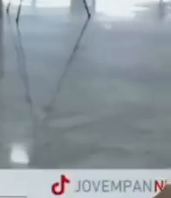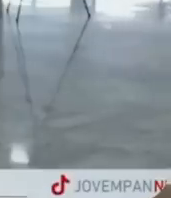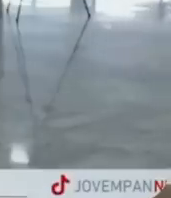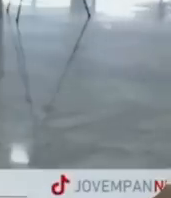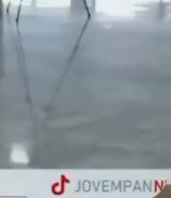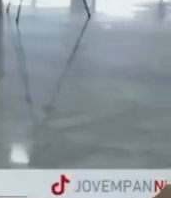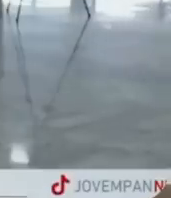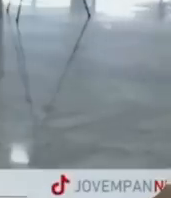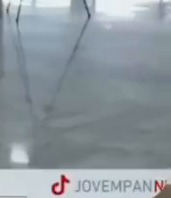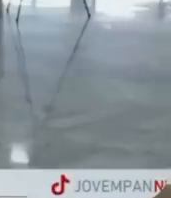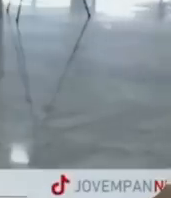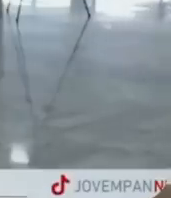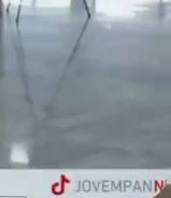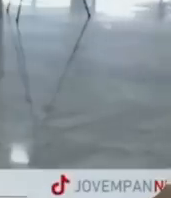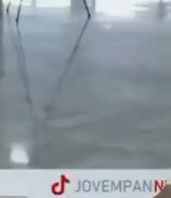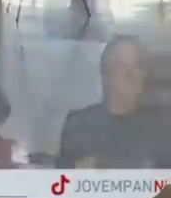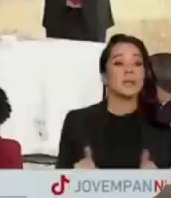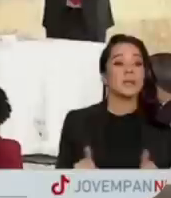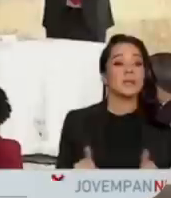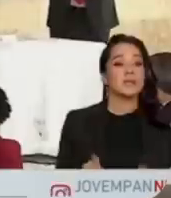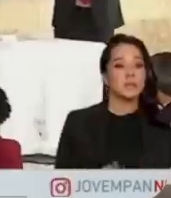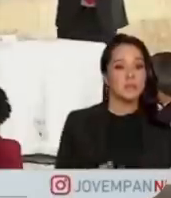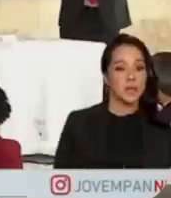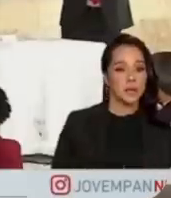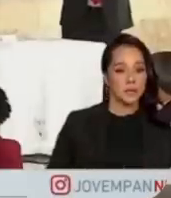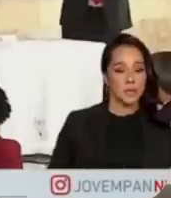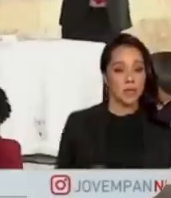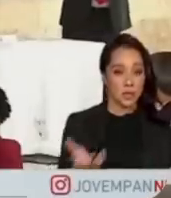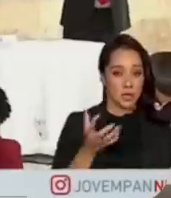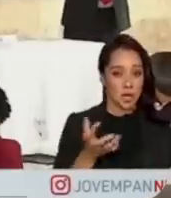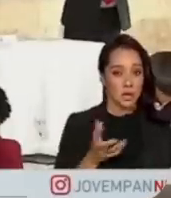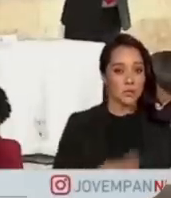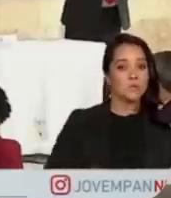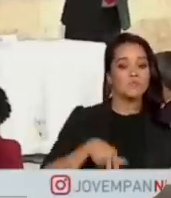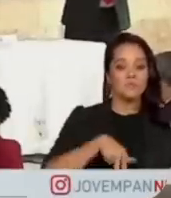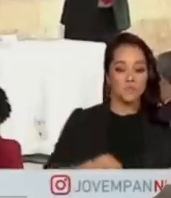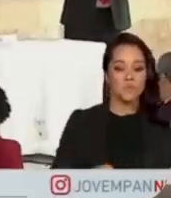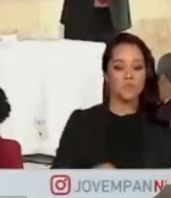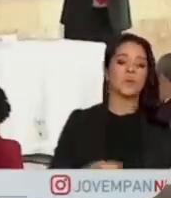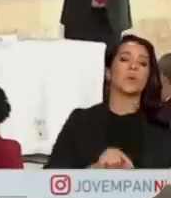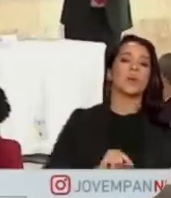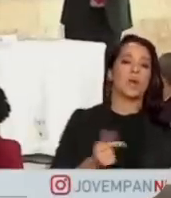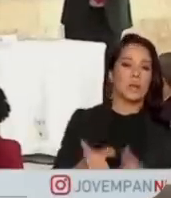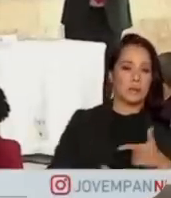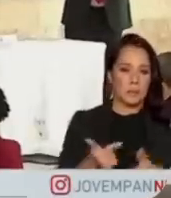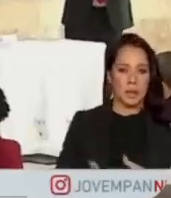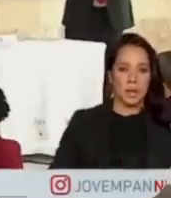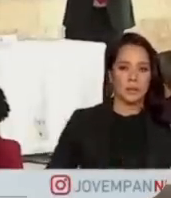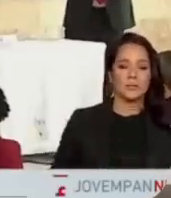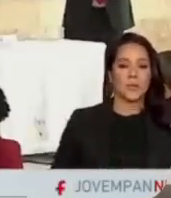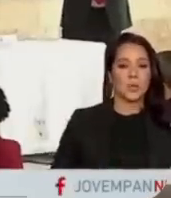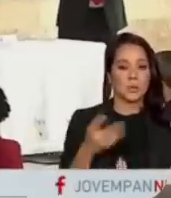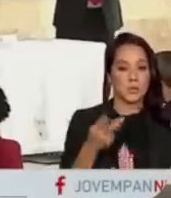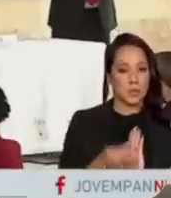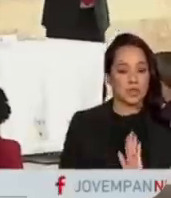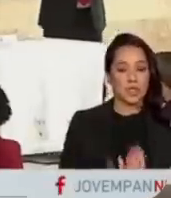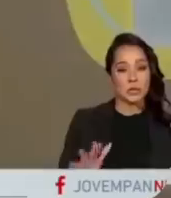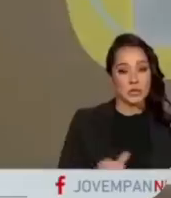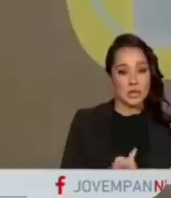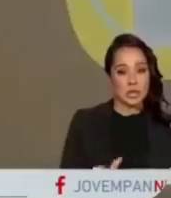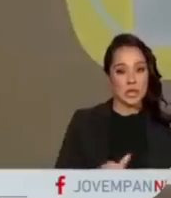educação básica. A gente tem a declaração dele. Queremos nos colocar a serviço dos